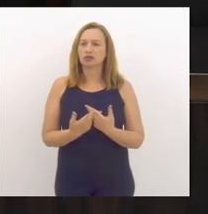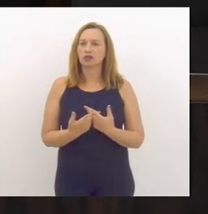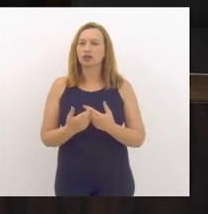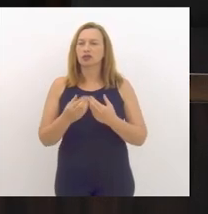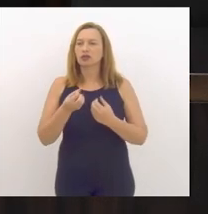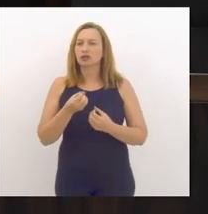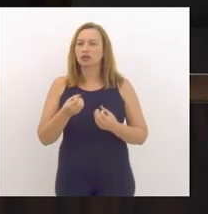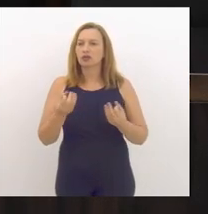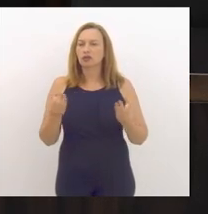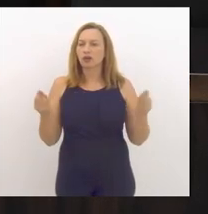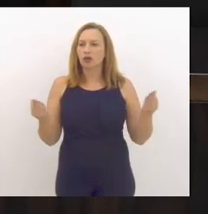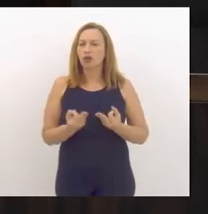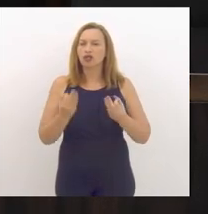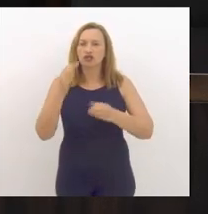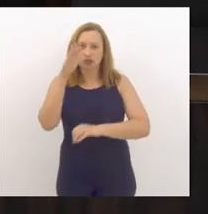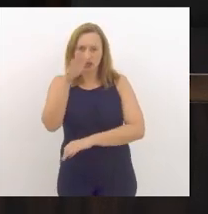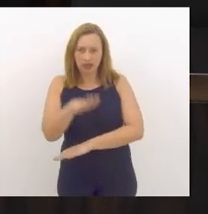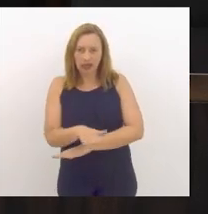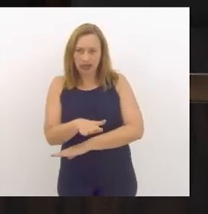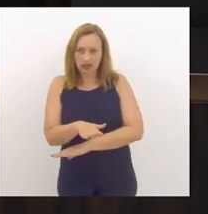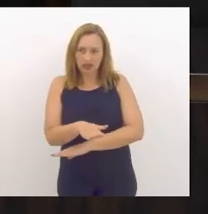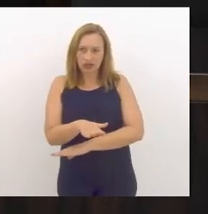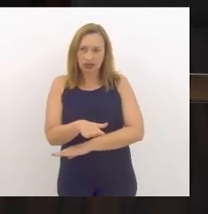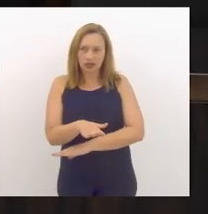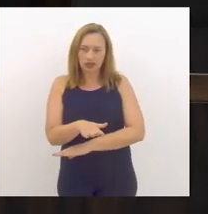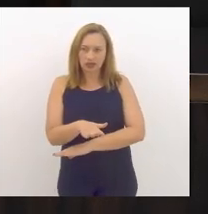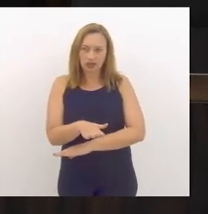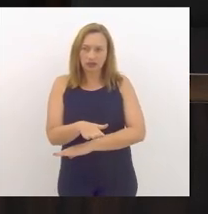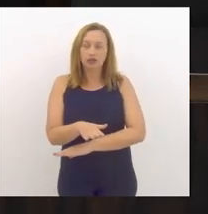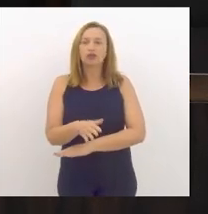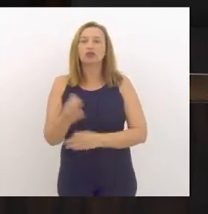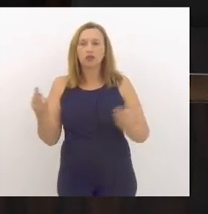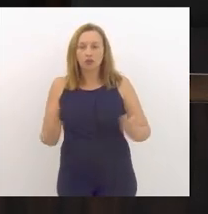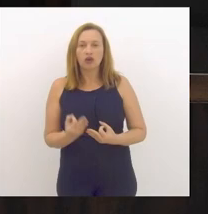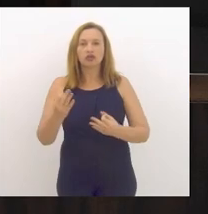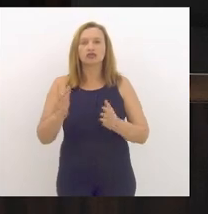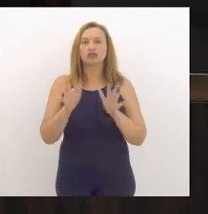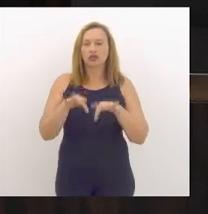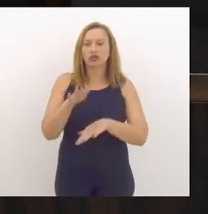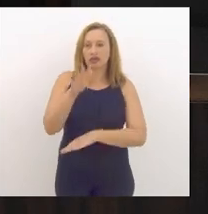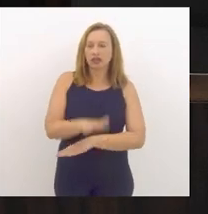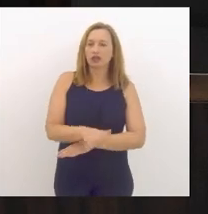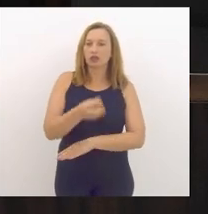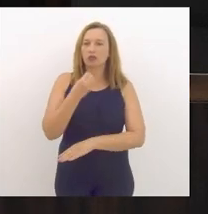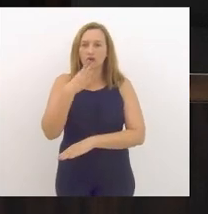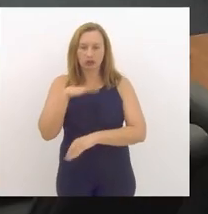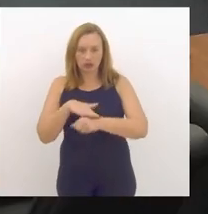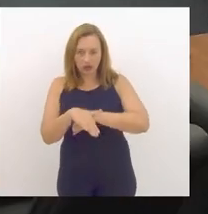ótima tarde e um ótimo final de tarde e uma excelente noite.